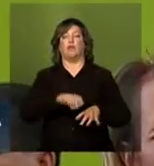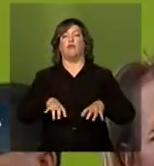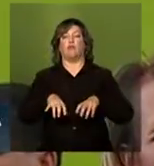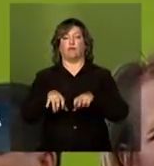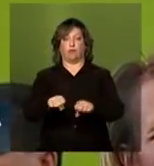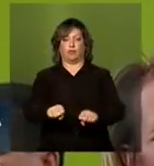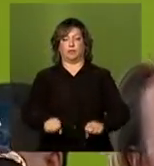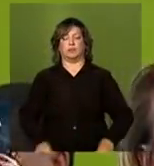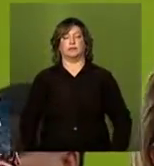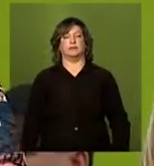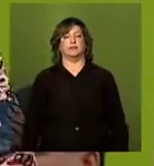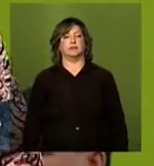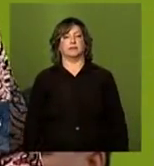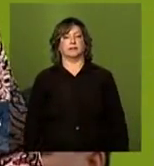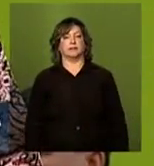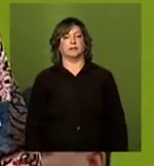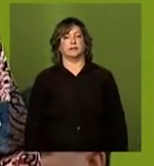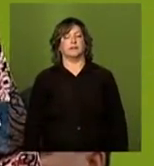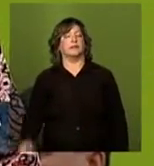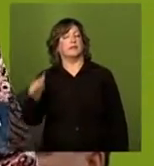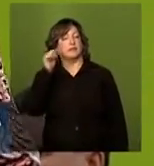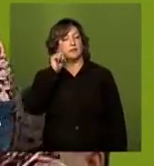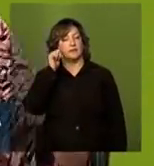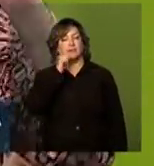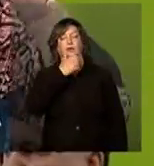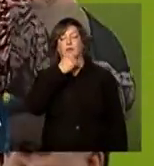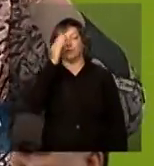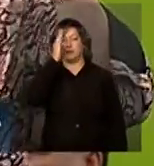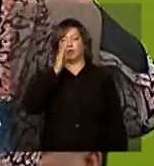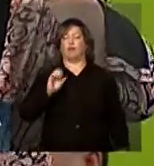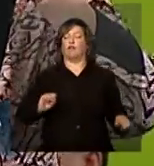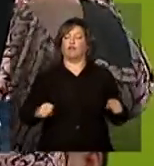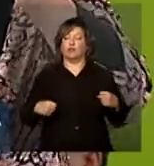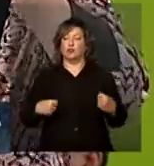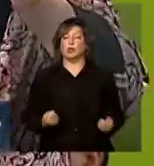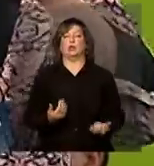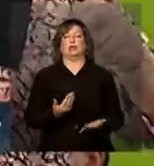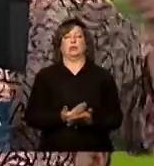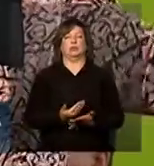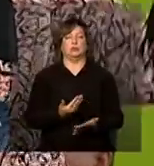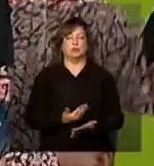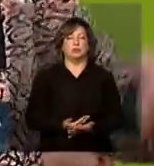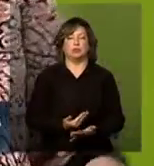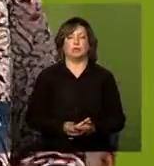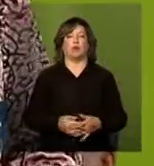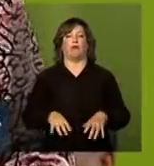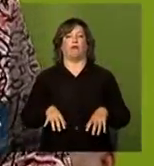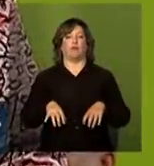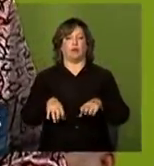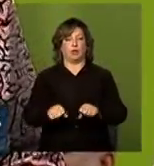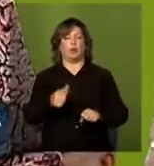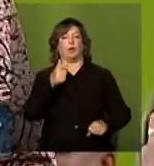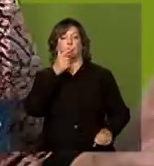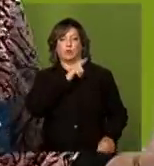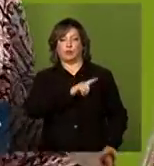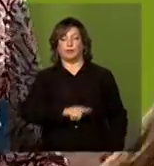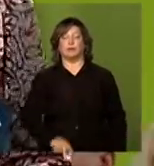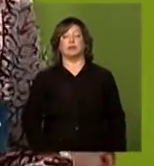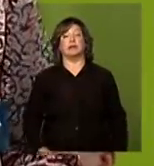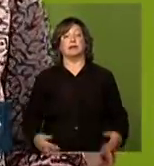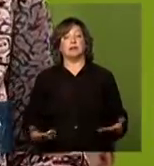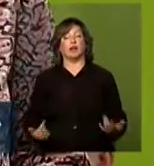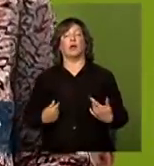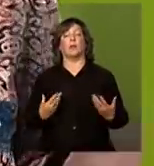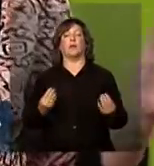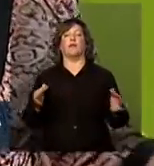e formandas brasileiros e brasileir ali que se esforçaram batalharam foram lá e conseguiram então